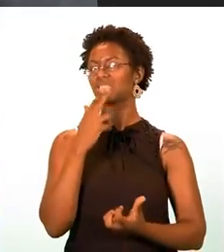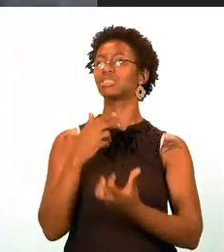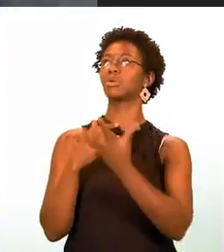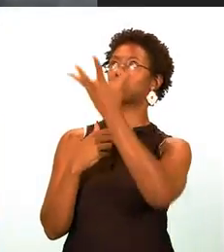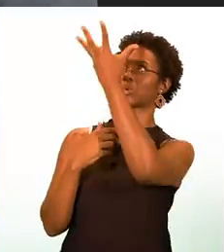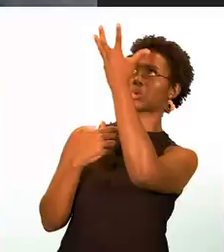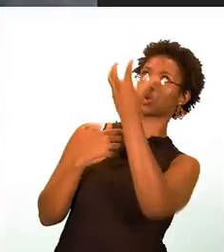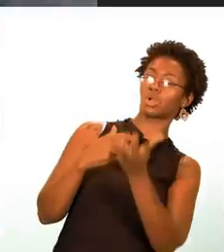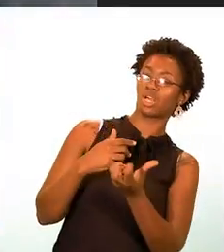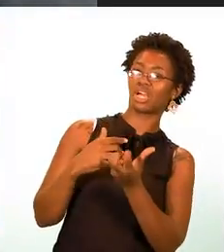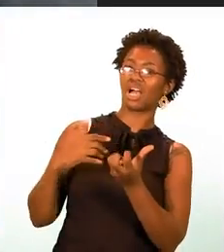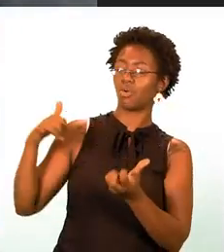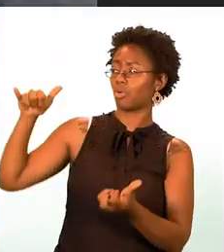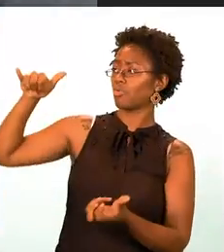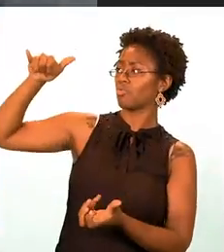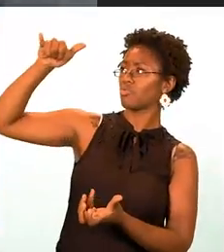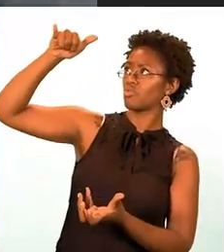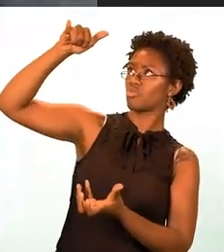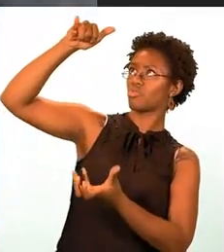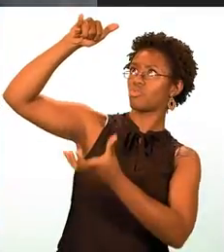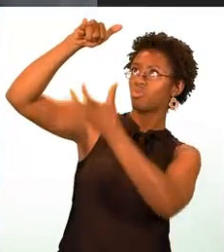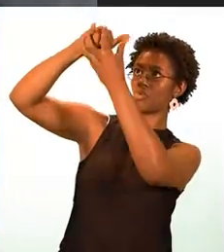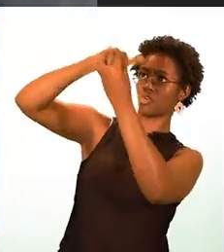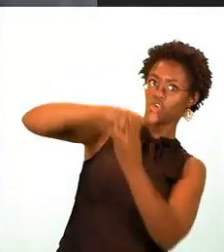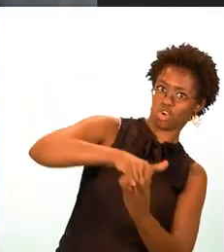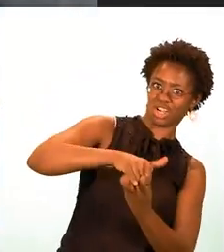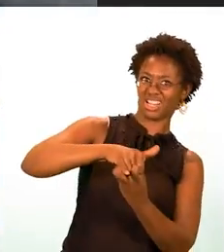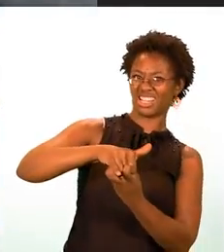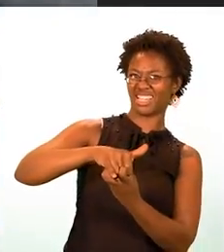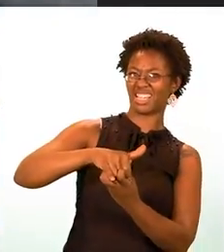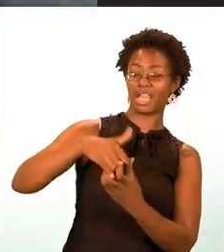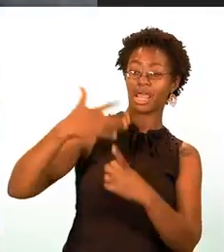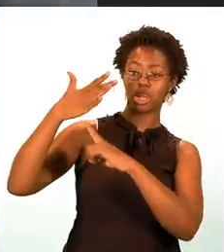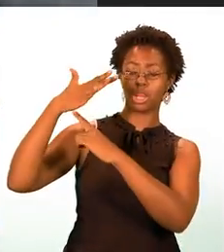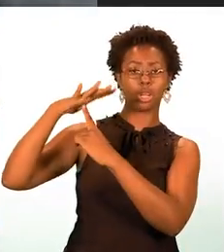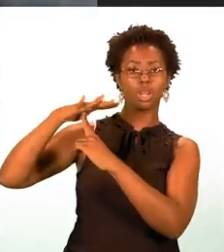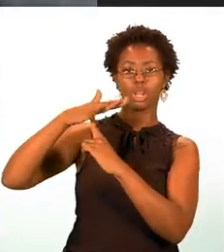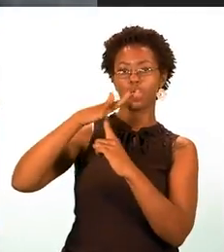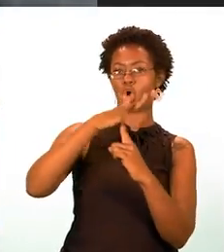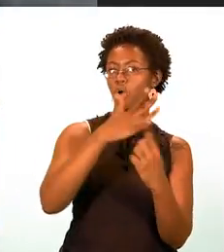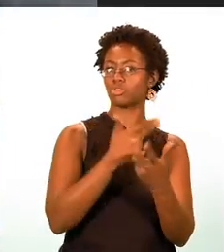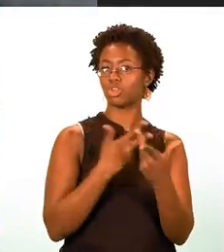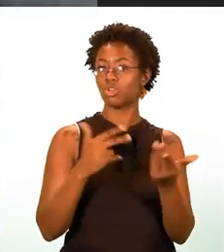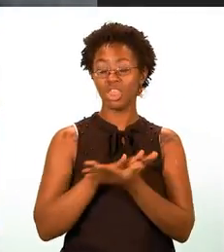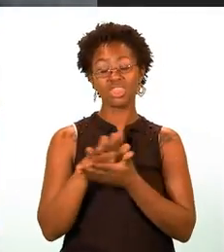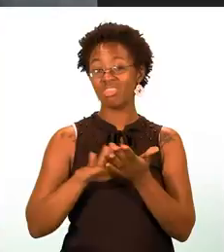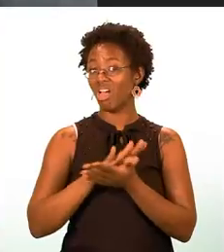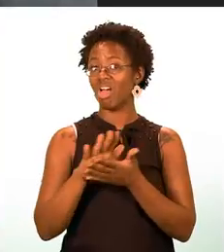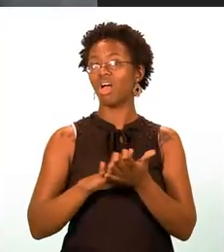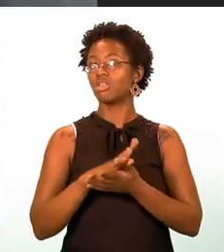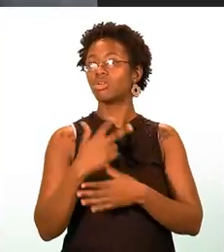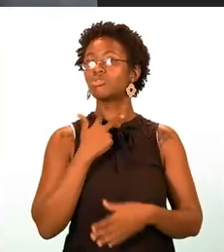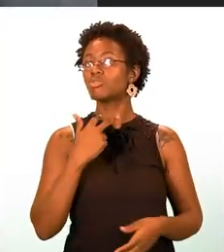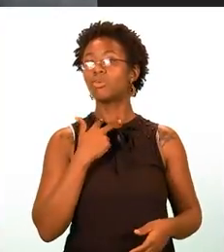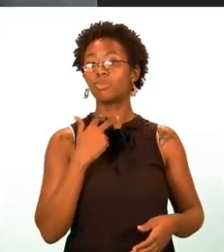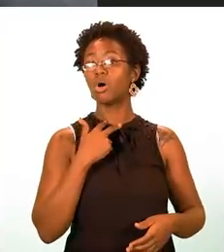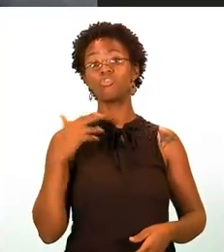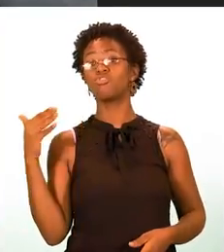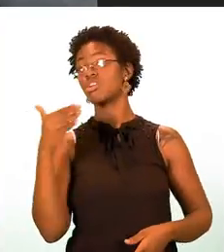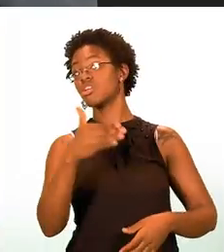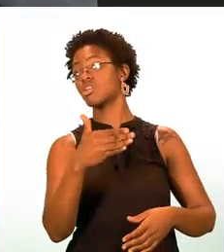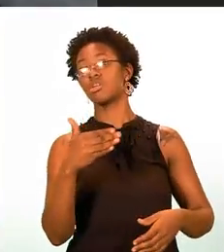ele puxa para baixo. E aí você não consegue ter helicópteros ali. Ou seja, não dá nem para a gente usar esse espaço